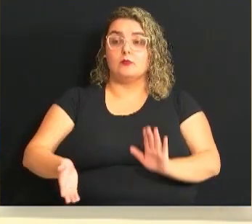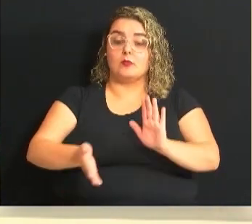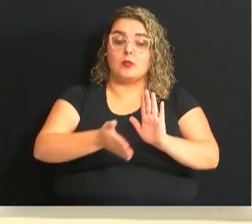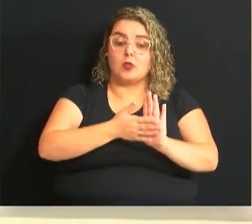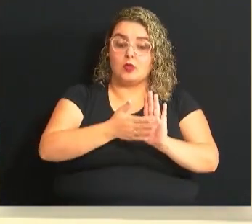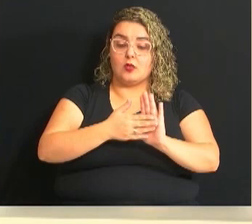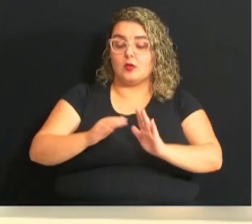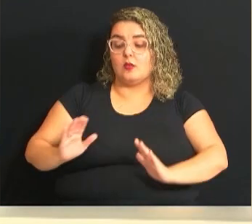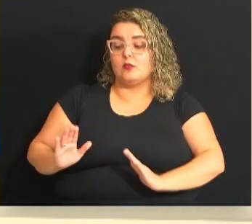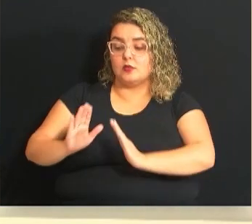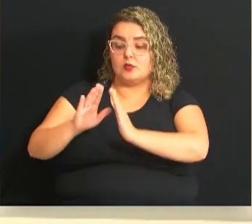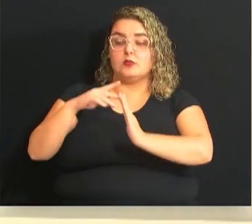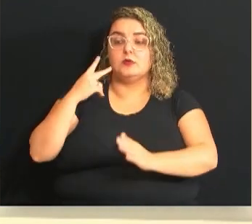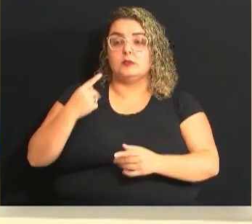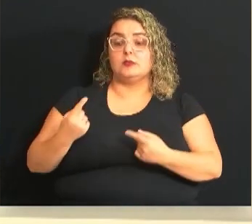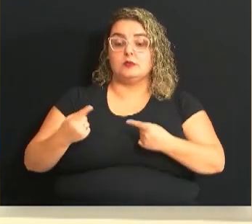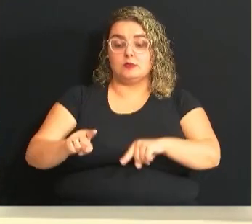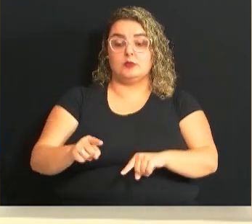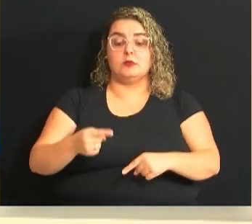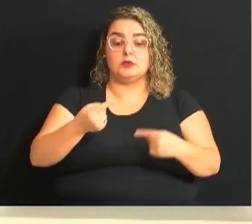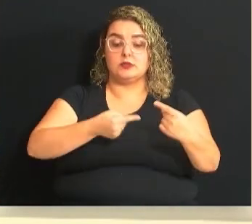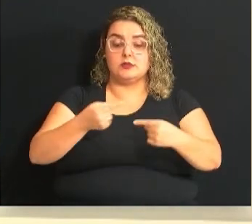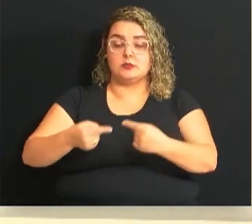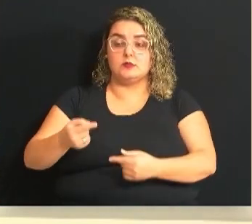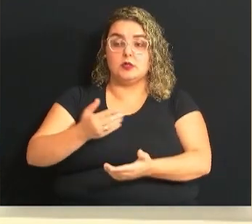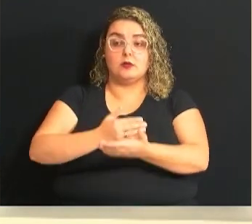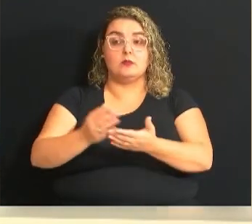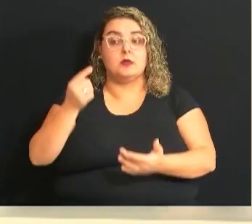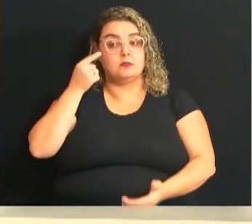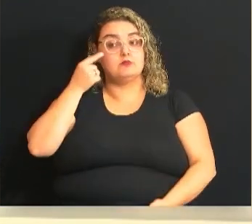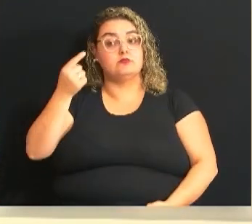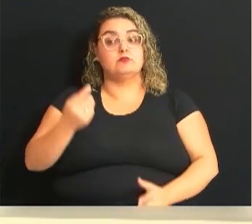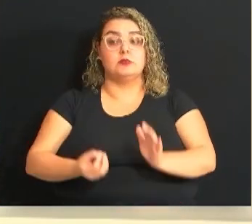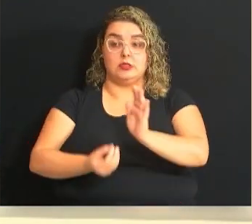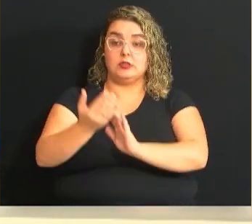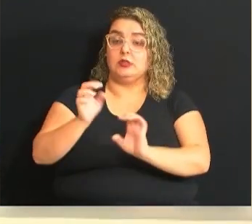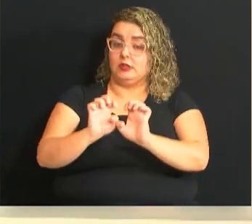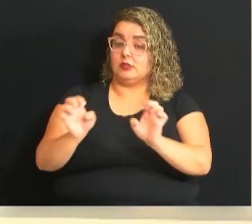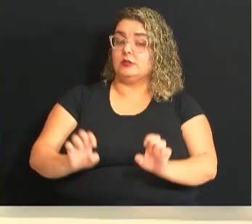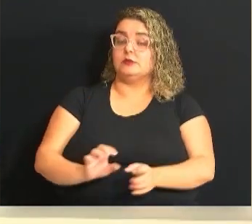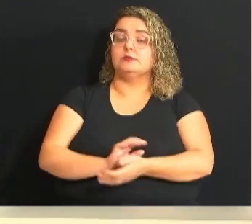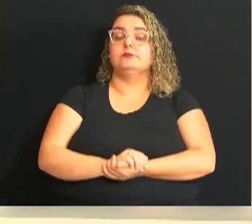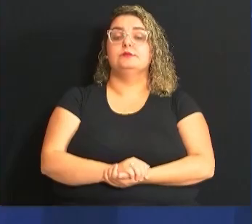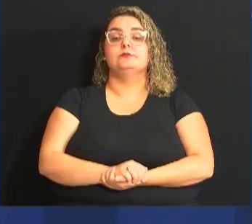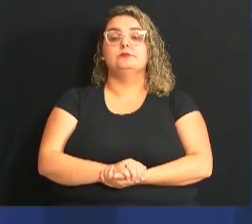fazer a provocação desse debate para começar a pensar nisso e criar essa estrutura.